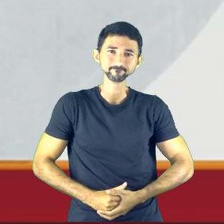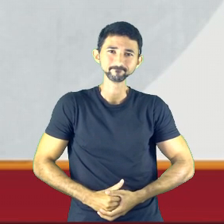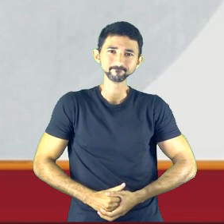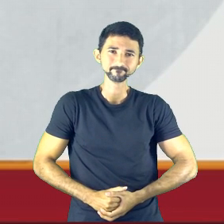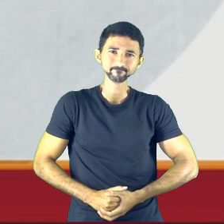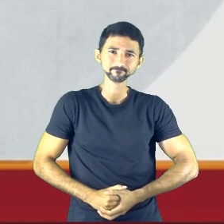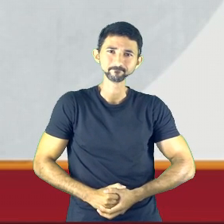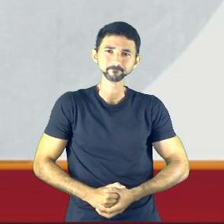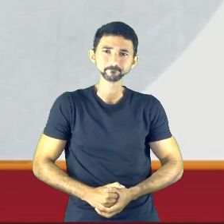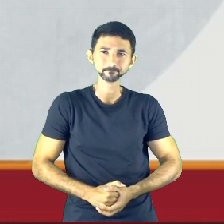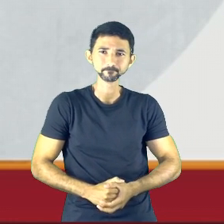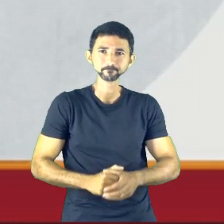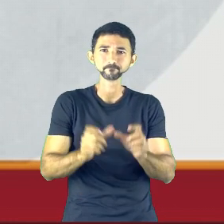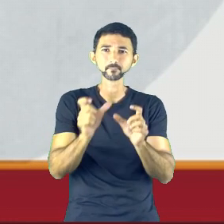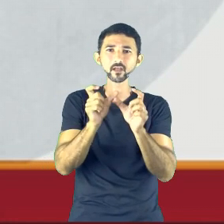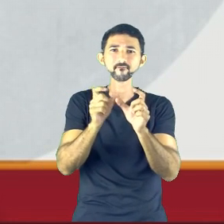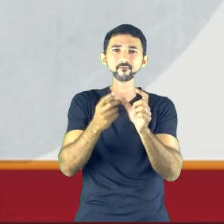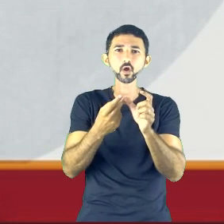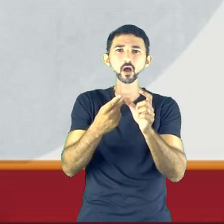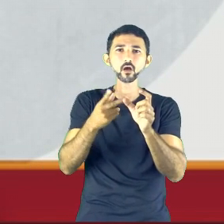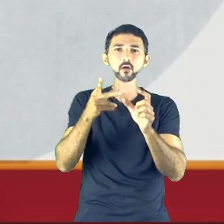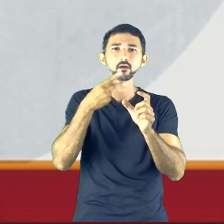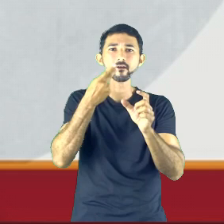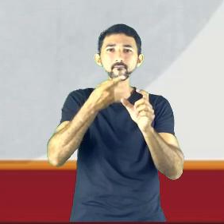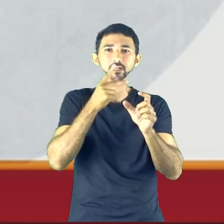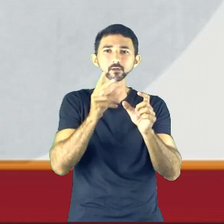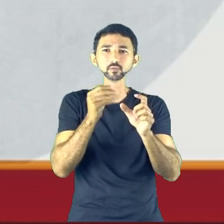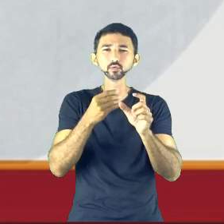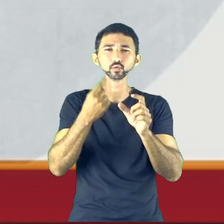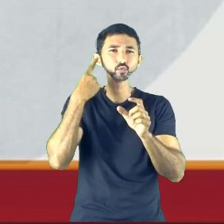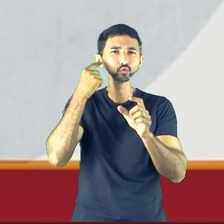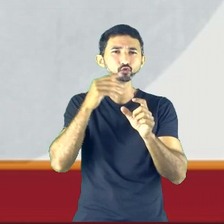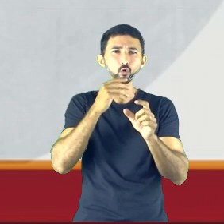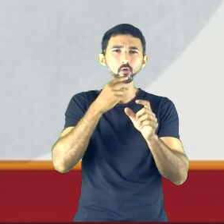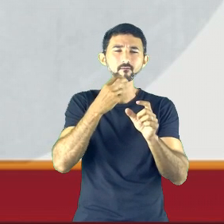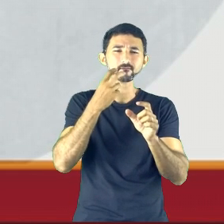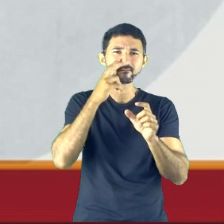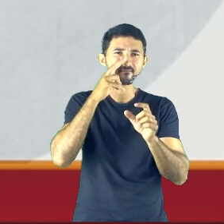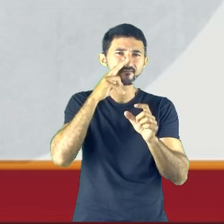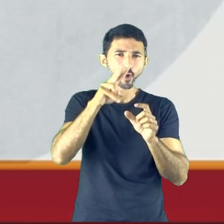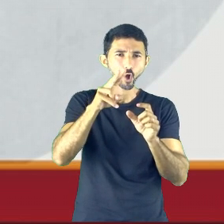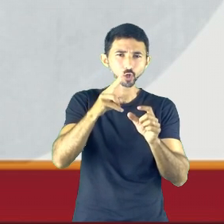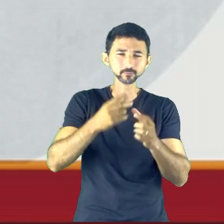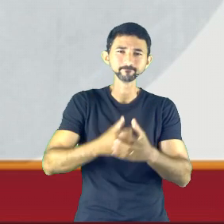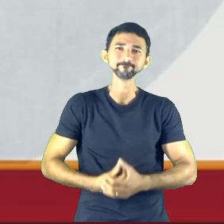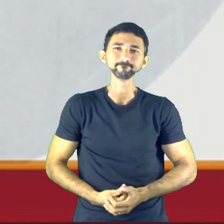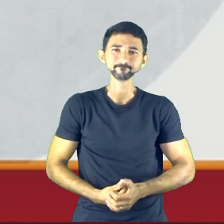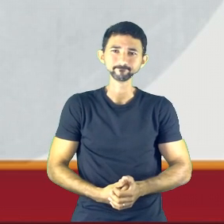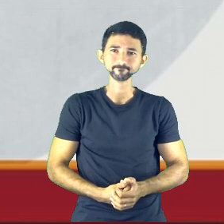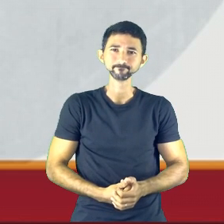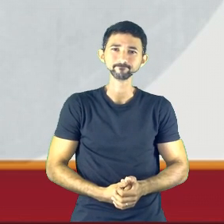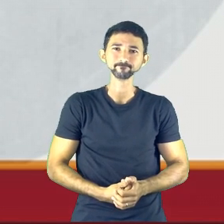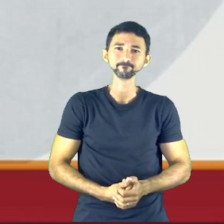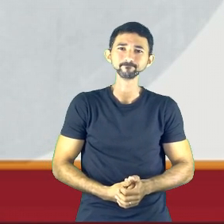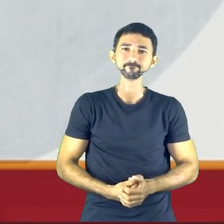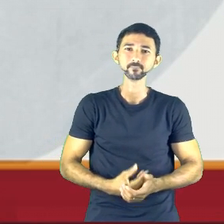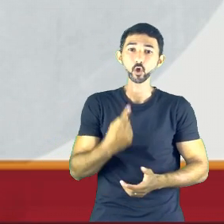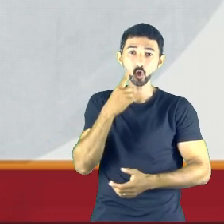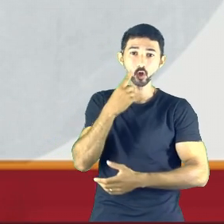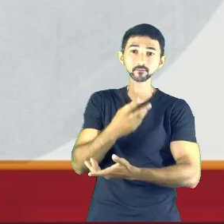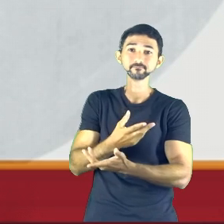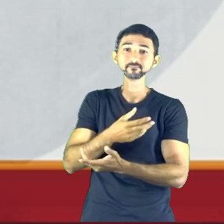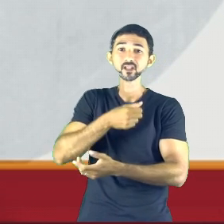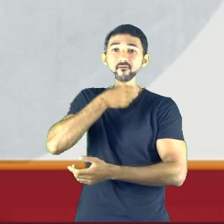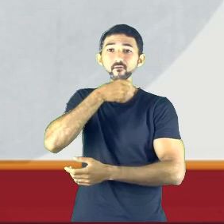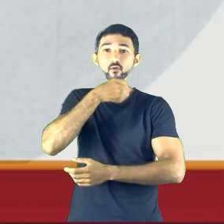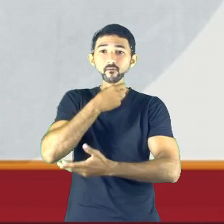muito importante, ouviu, gente? A vogal é pronunciada fechada, com um som um pouco mais grave, tá certo? Observem